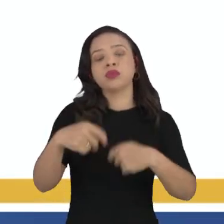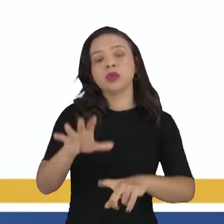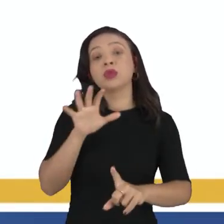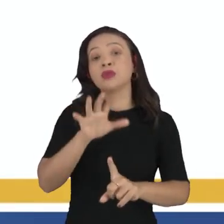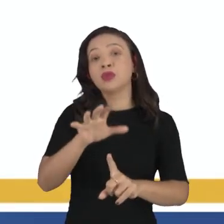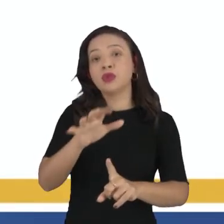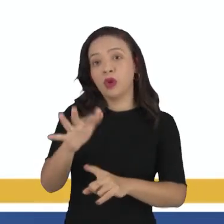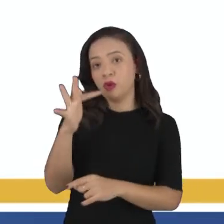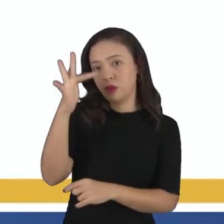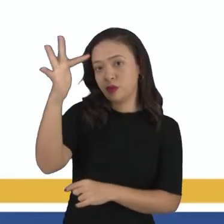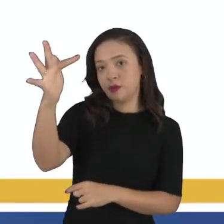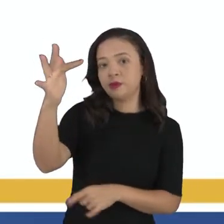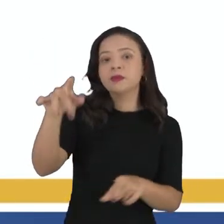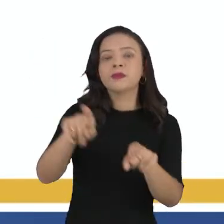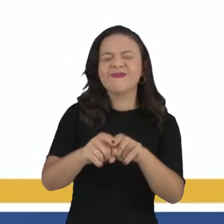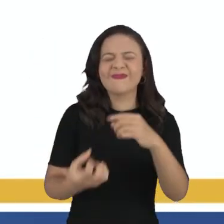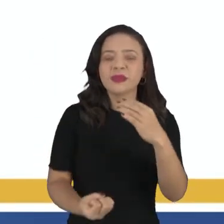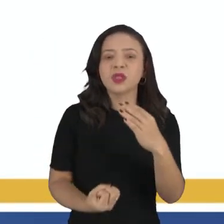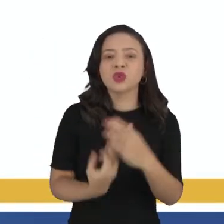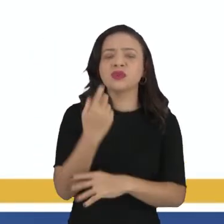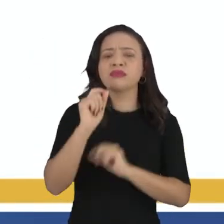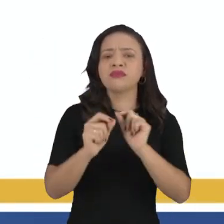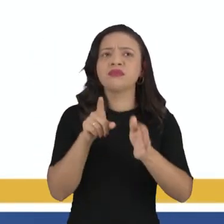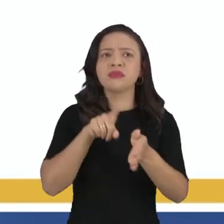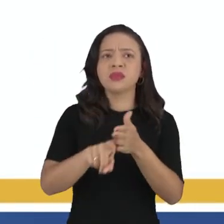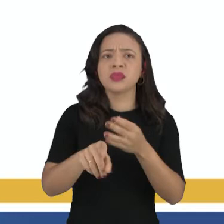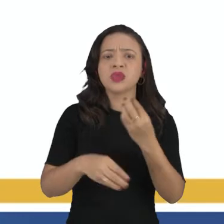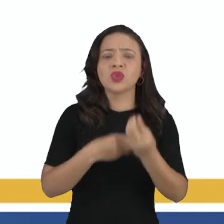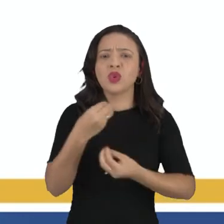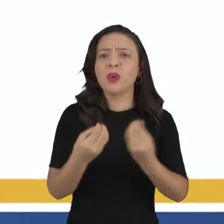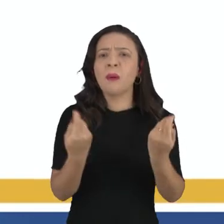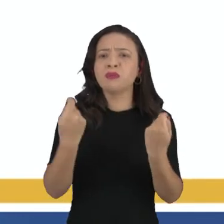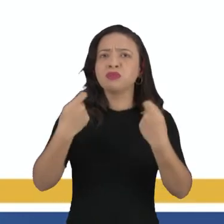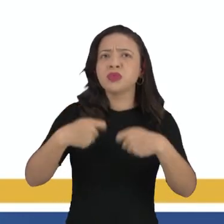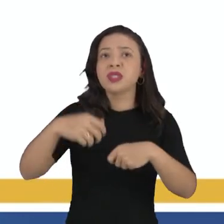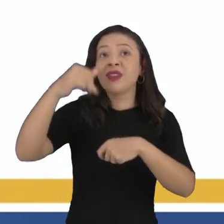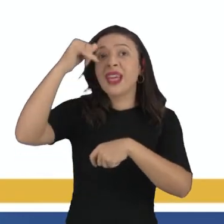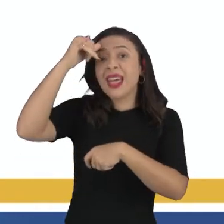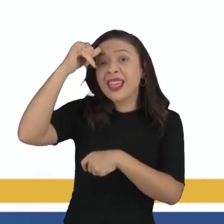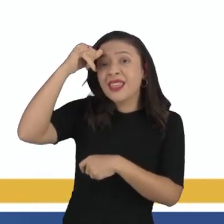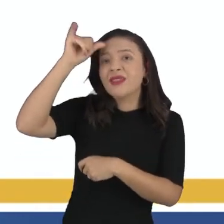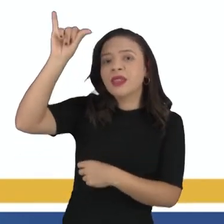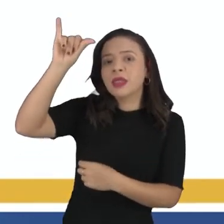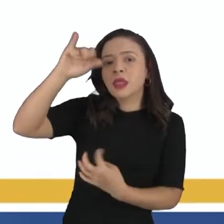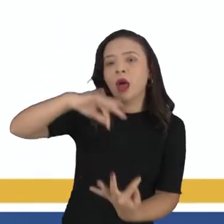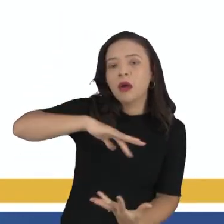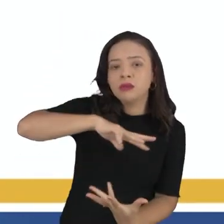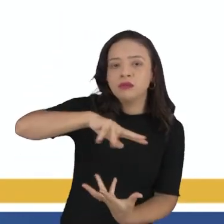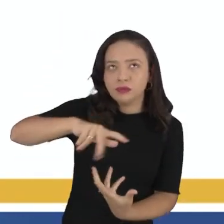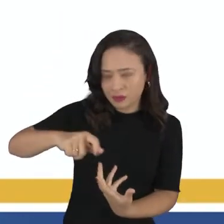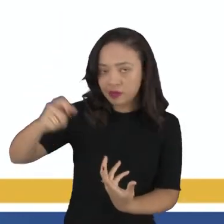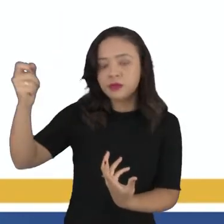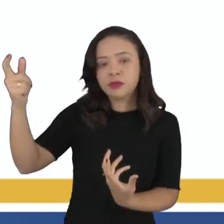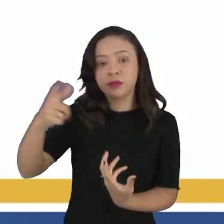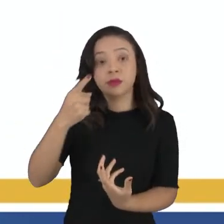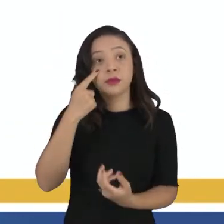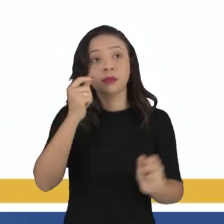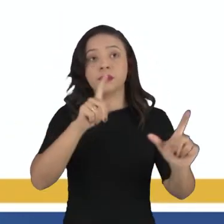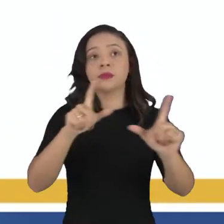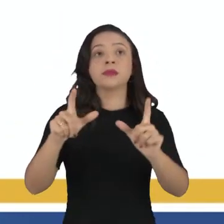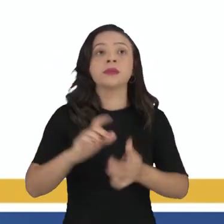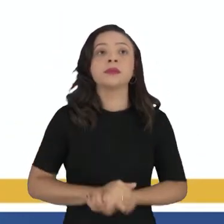mais no futuro, né? E surge uma pergunta: como evitar, né, ou pelo menos atenuar o efeito estufa? Acompanhe comigo na